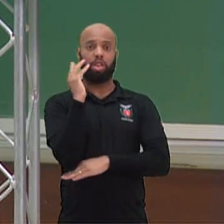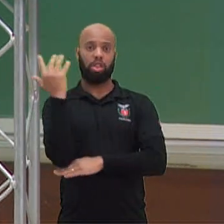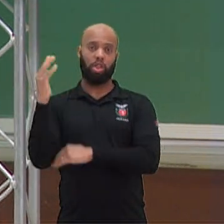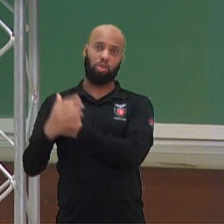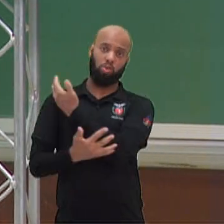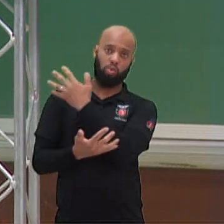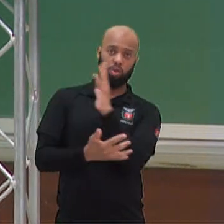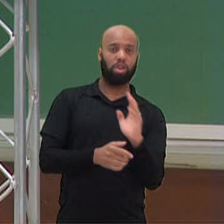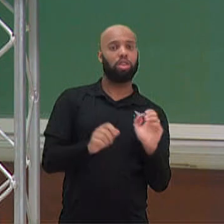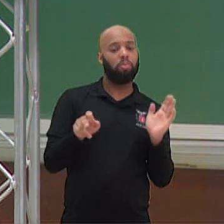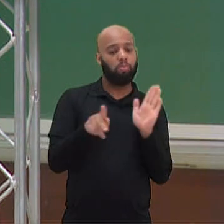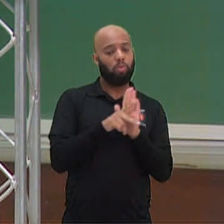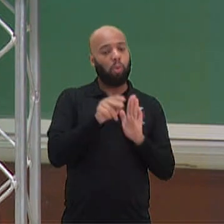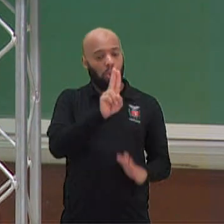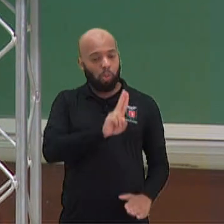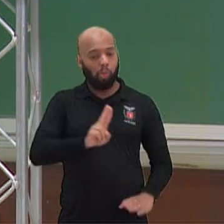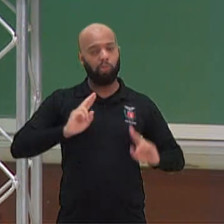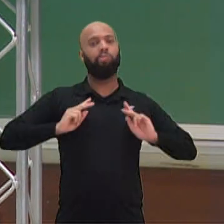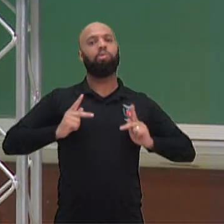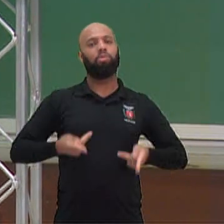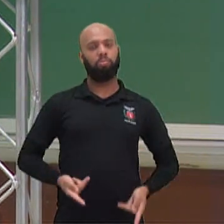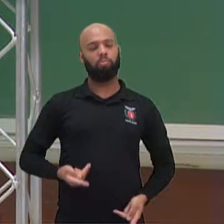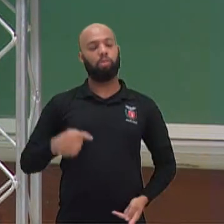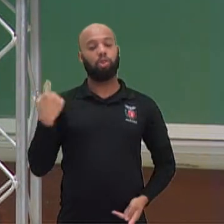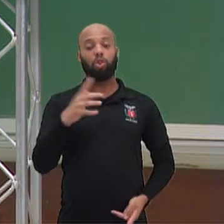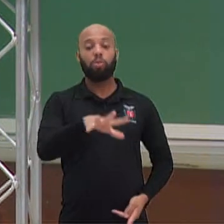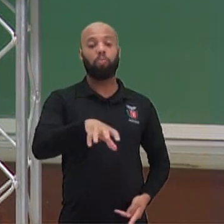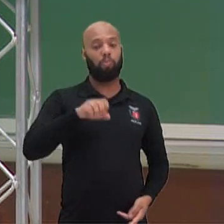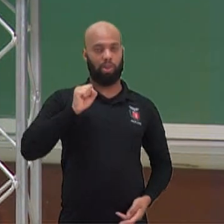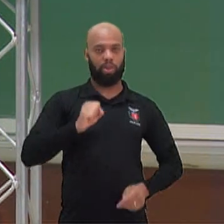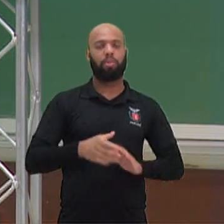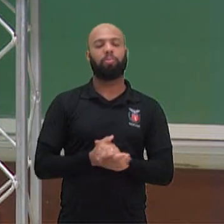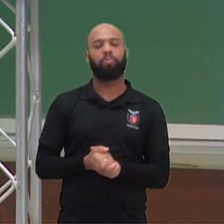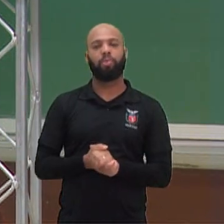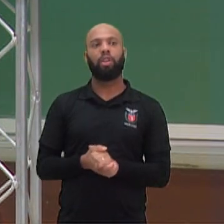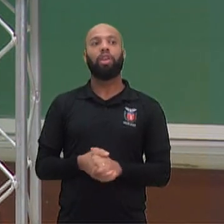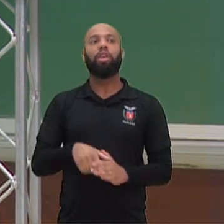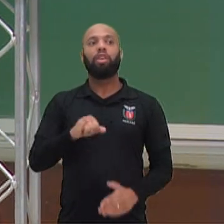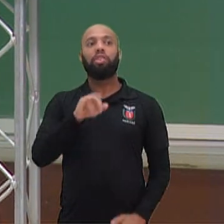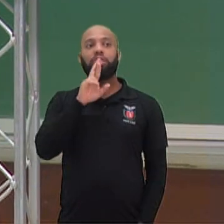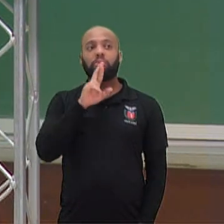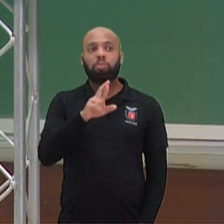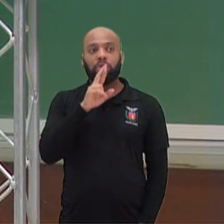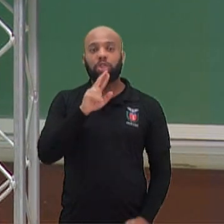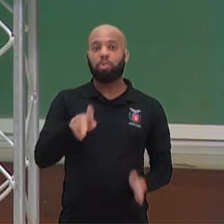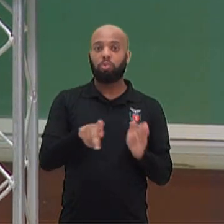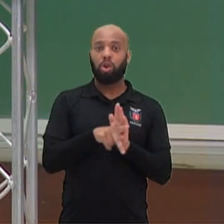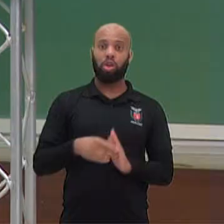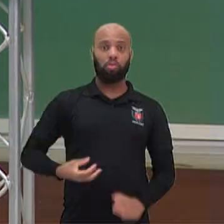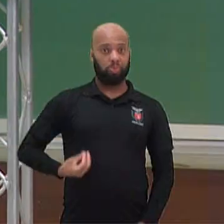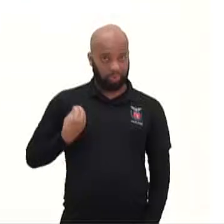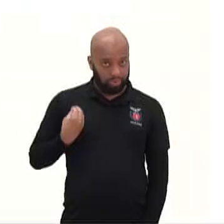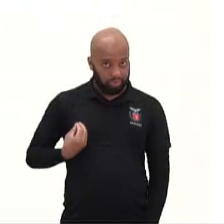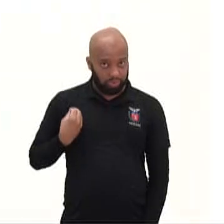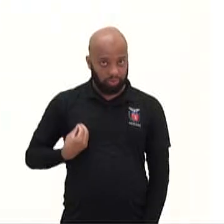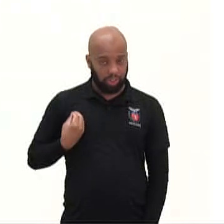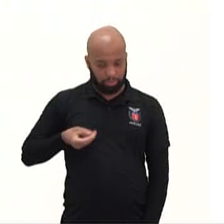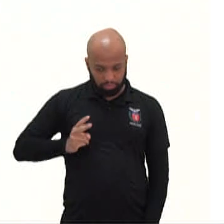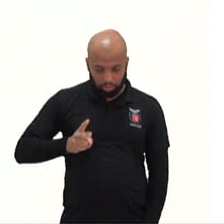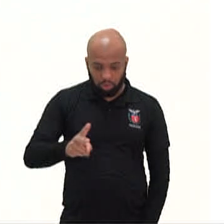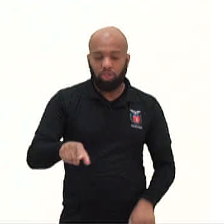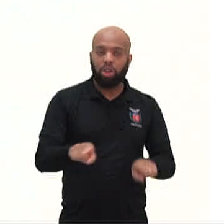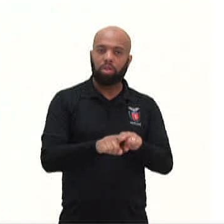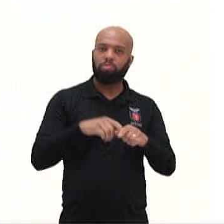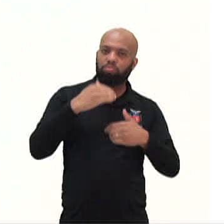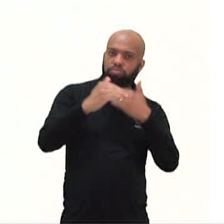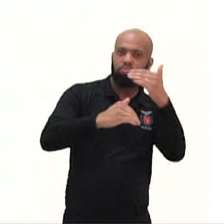na natureza, ok? E nós fomos lá e retiramos. Então, se você colocou que é para a subsistência e também desenvolvimento